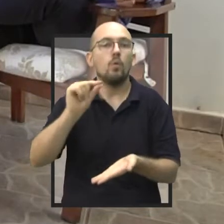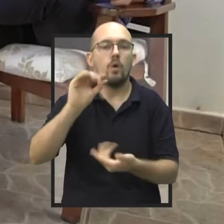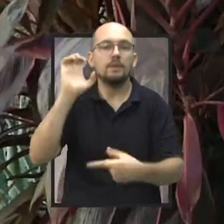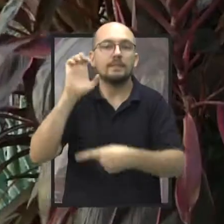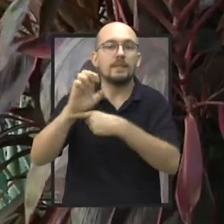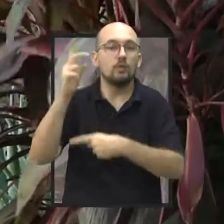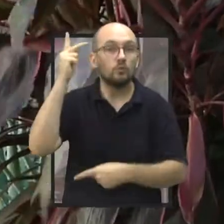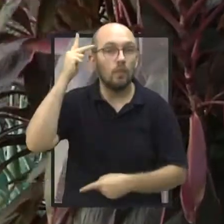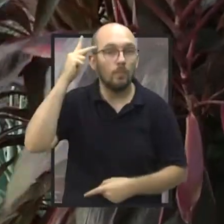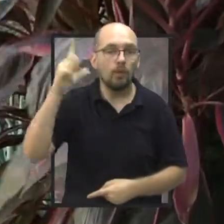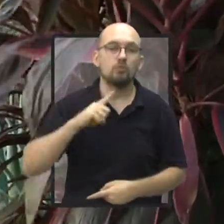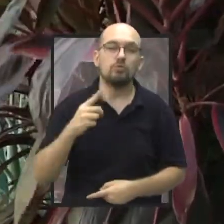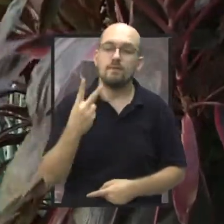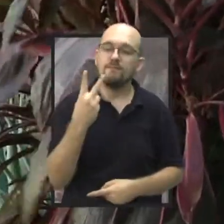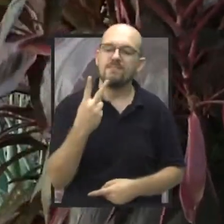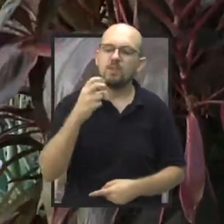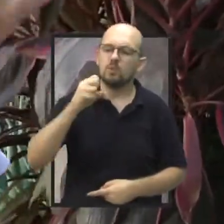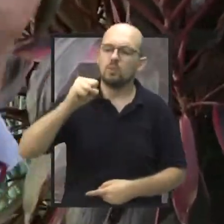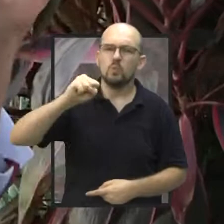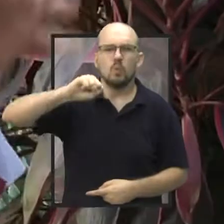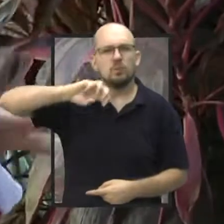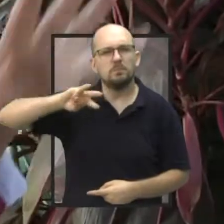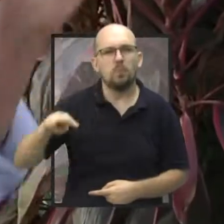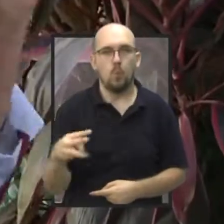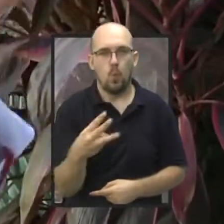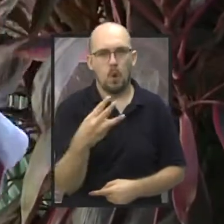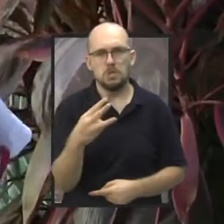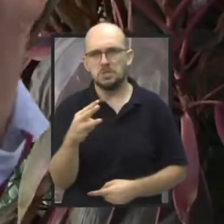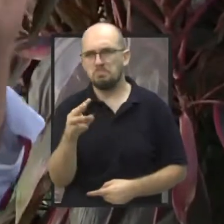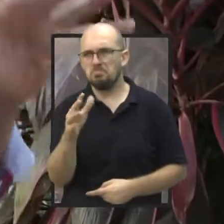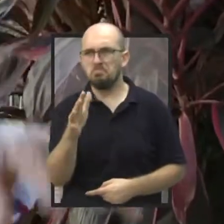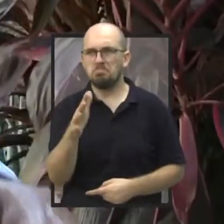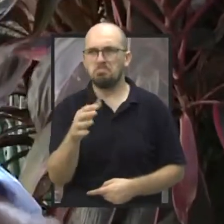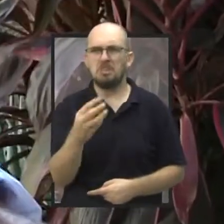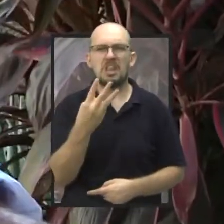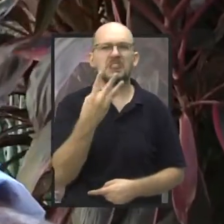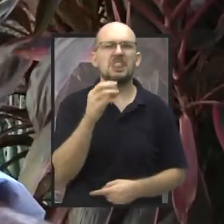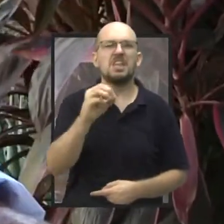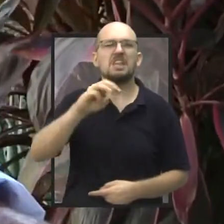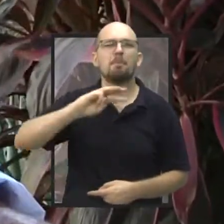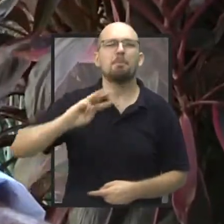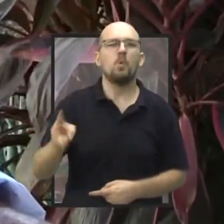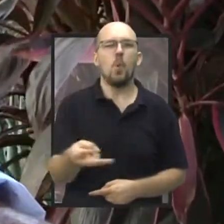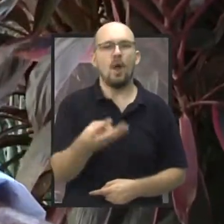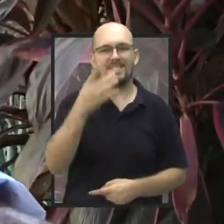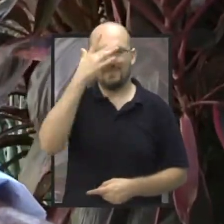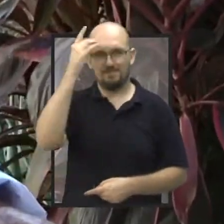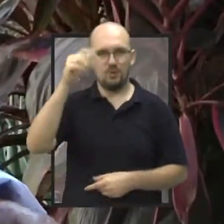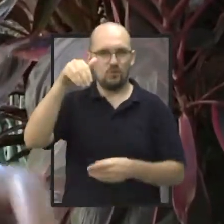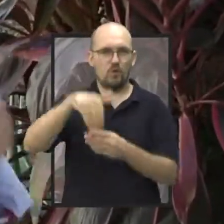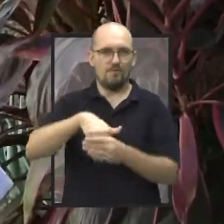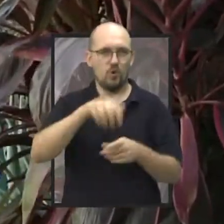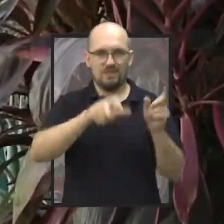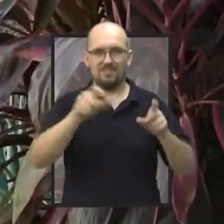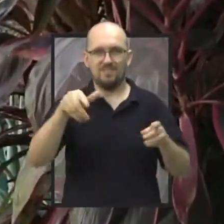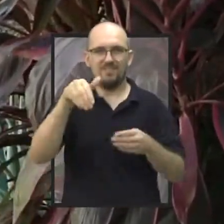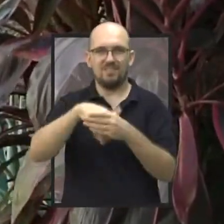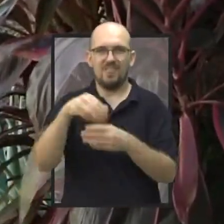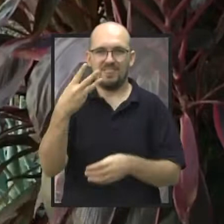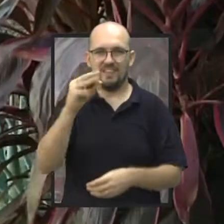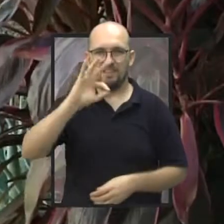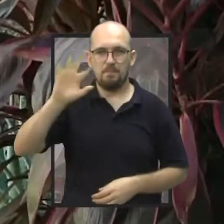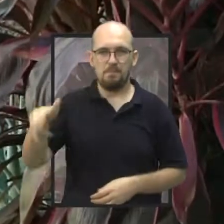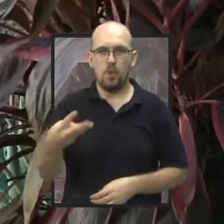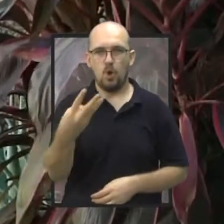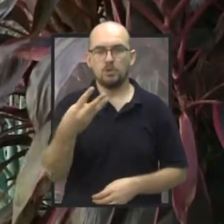que tinha 28 milhões e lá vai pedrada, vamos falar hoje perto de 30 milhões de eleitores, terá